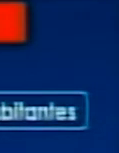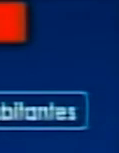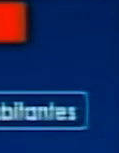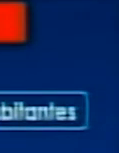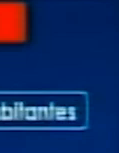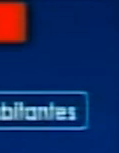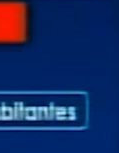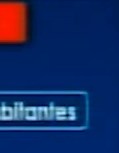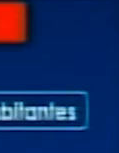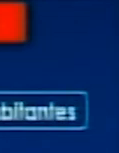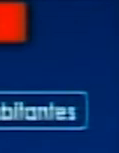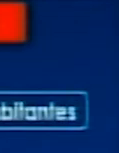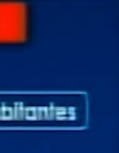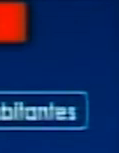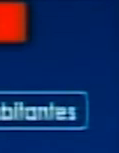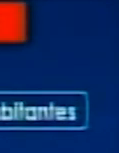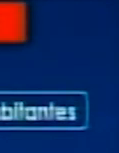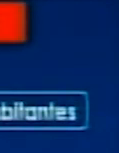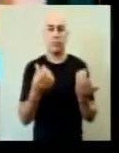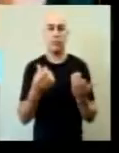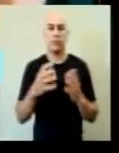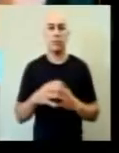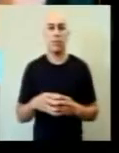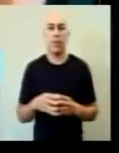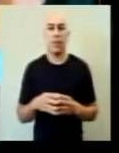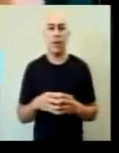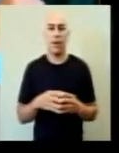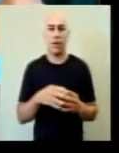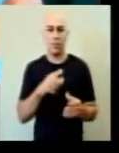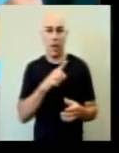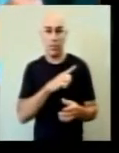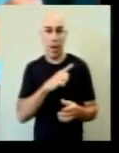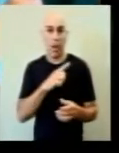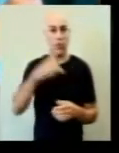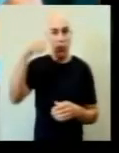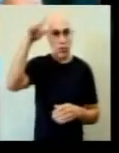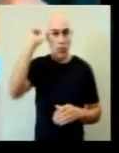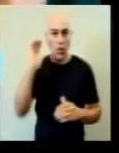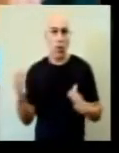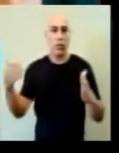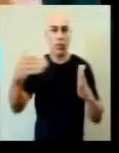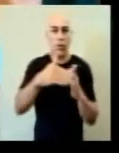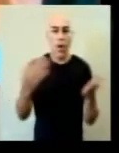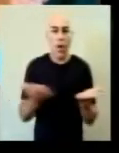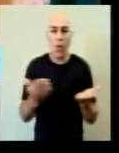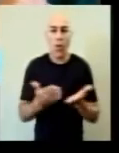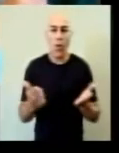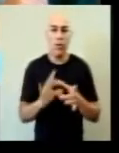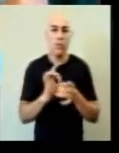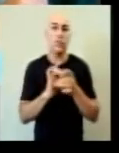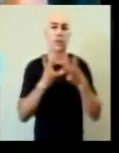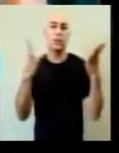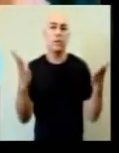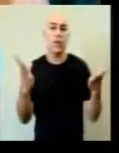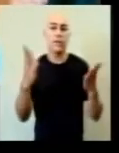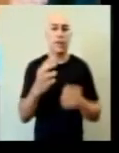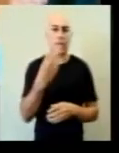3.158 por 100 mil habitantes. Nós tivemos de ontem para hoje a liberação de